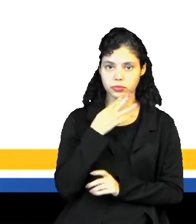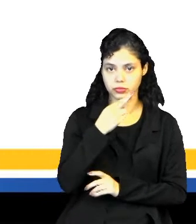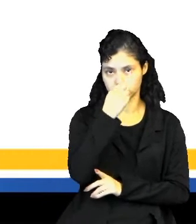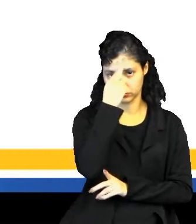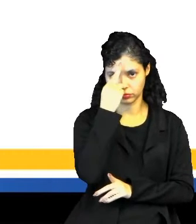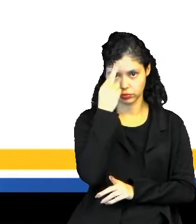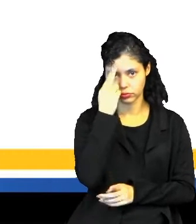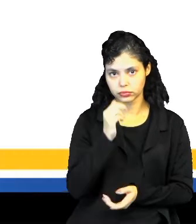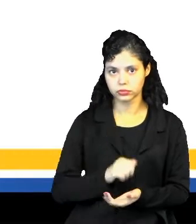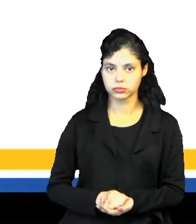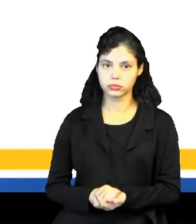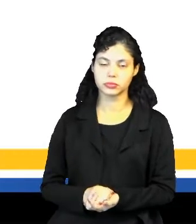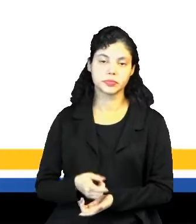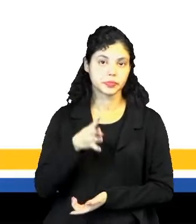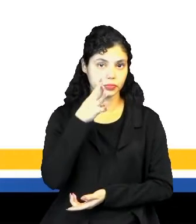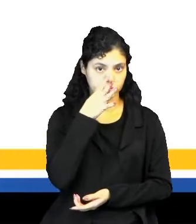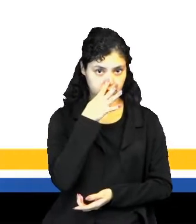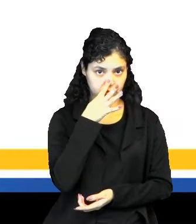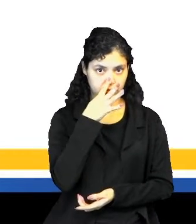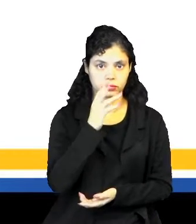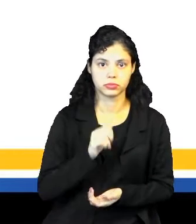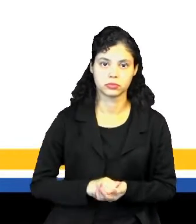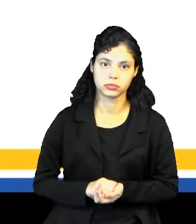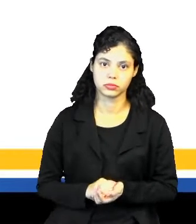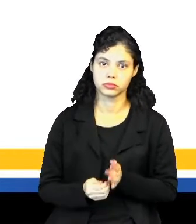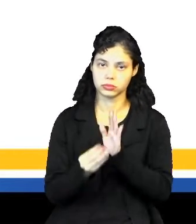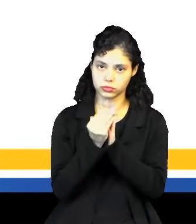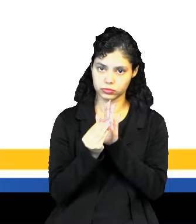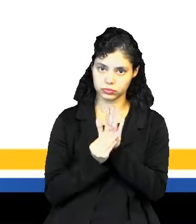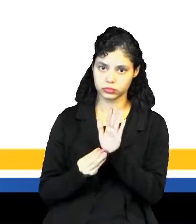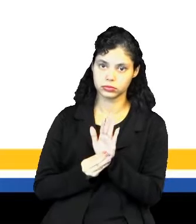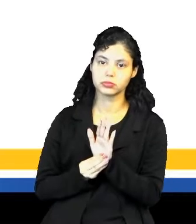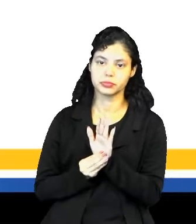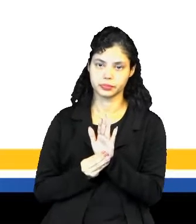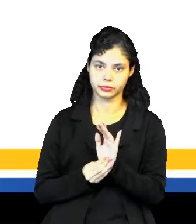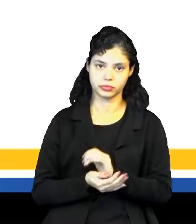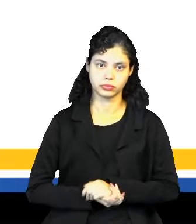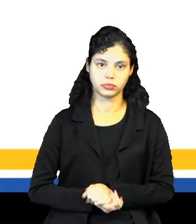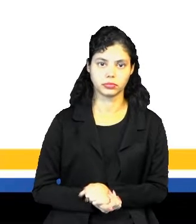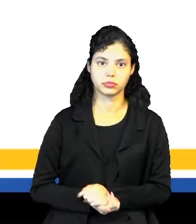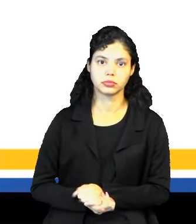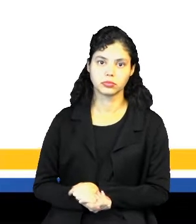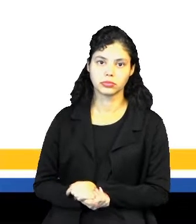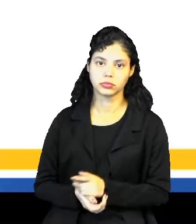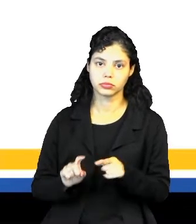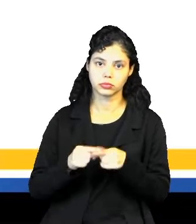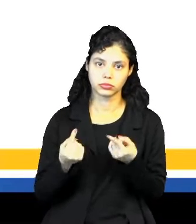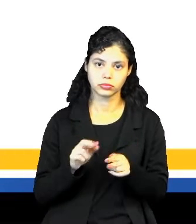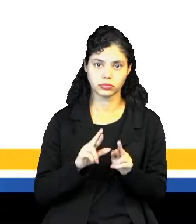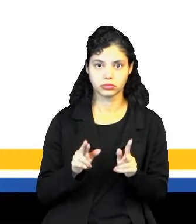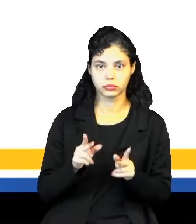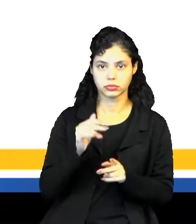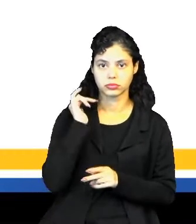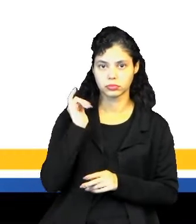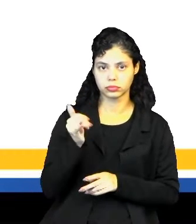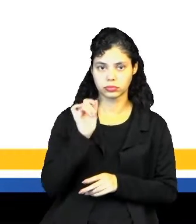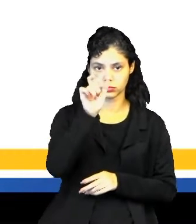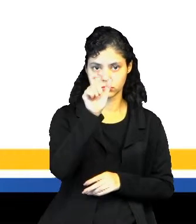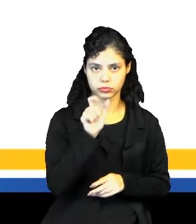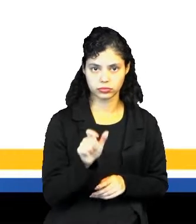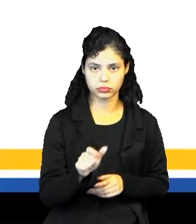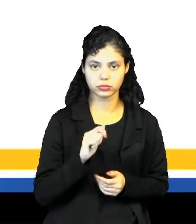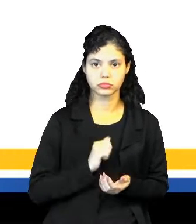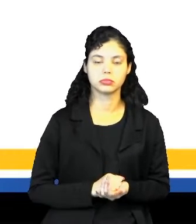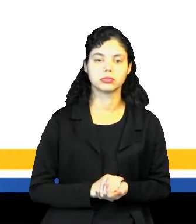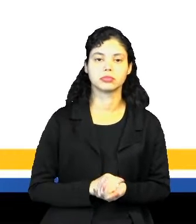ele conhece a história, de modo que observa e relata os fatos. Porém, diferente do narrador